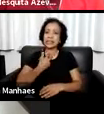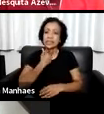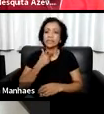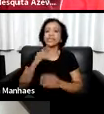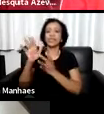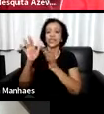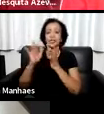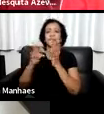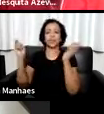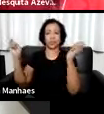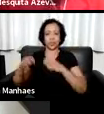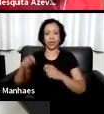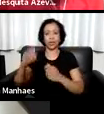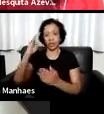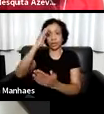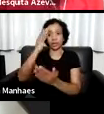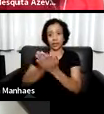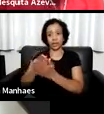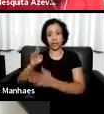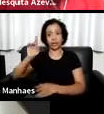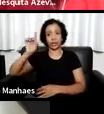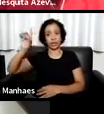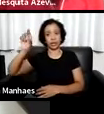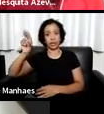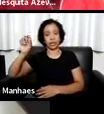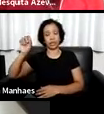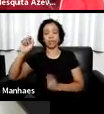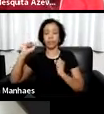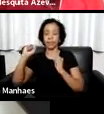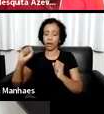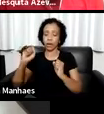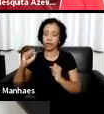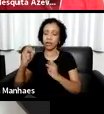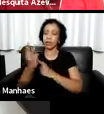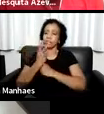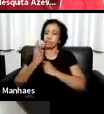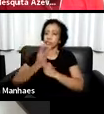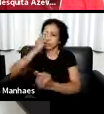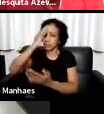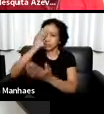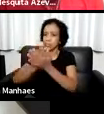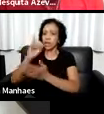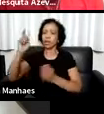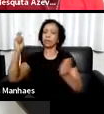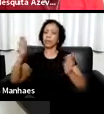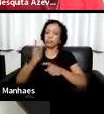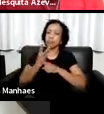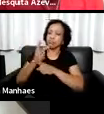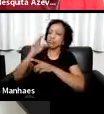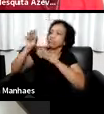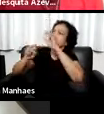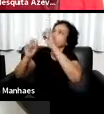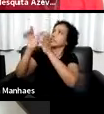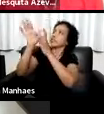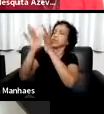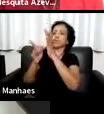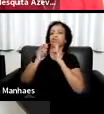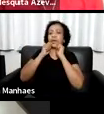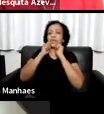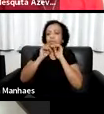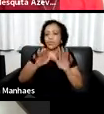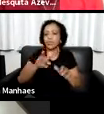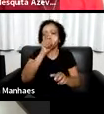nele que nós confiamos, mas fazendo a nossa parte e buscando ser bênção também naqueles